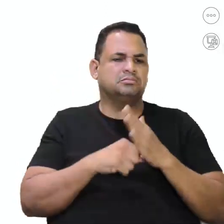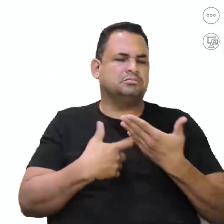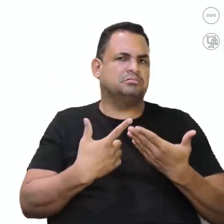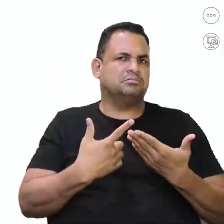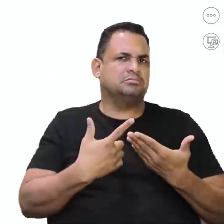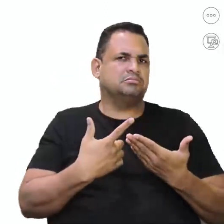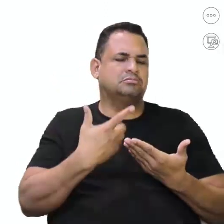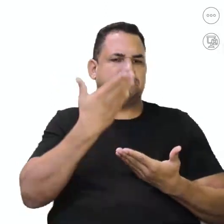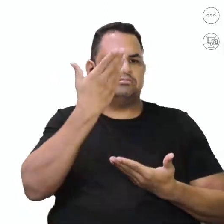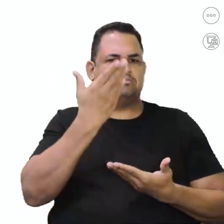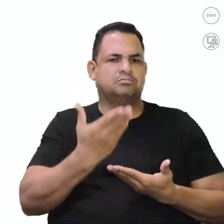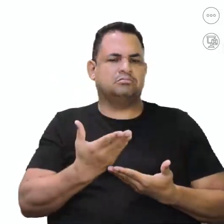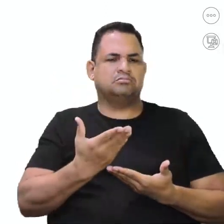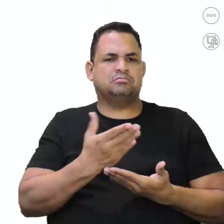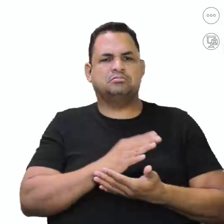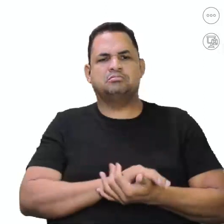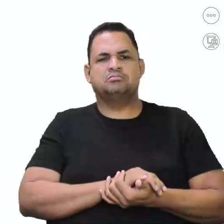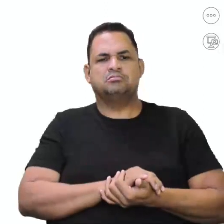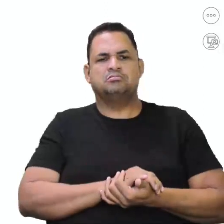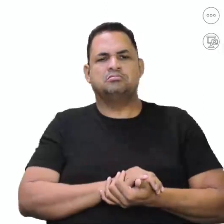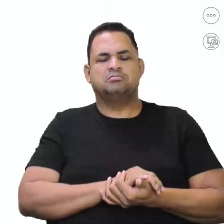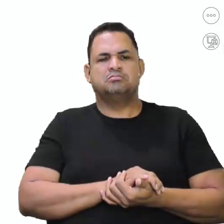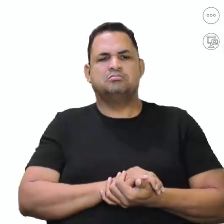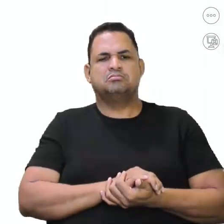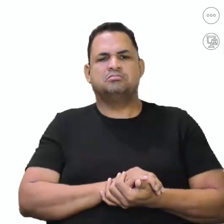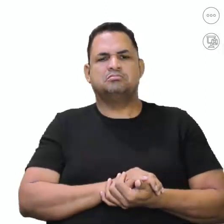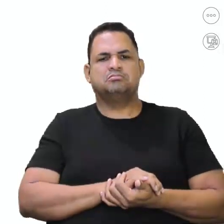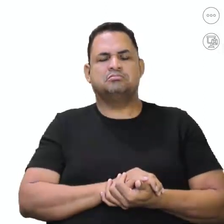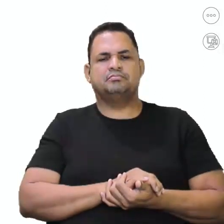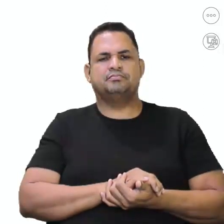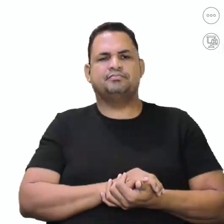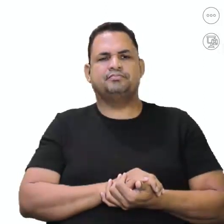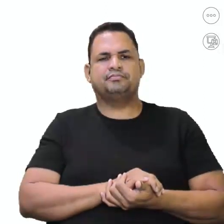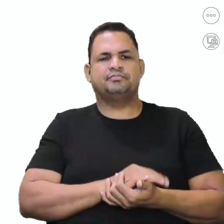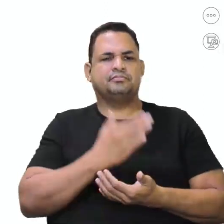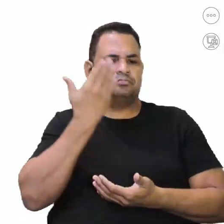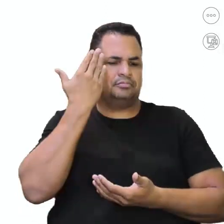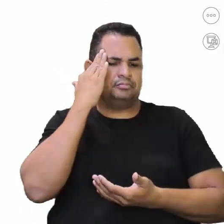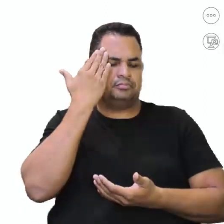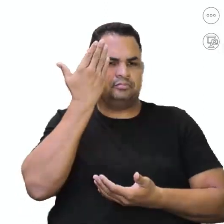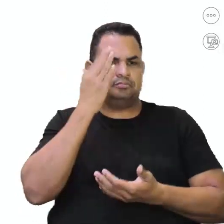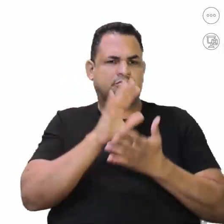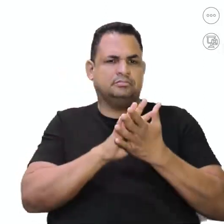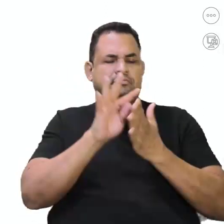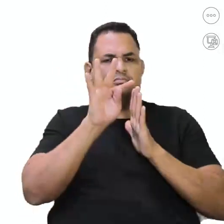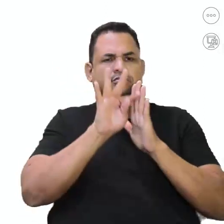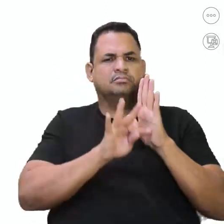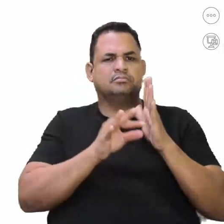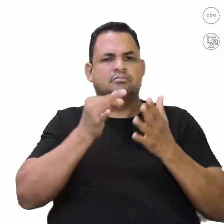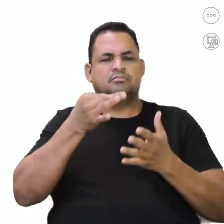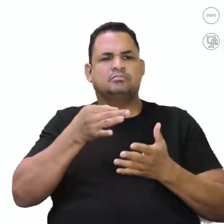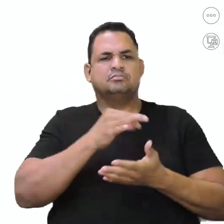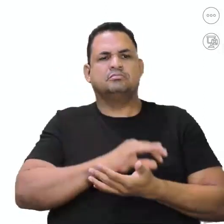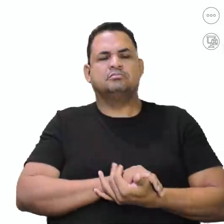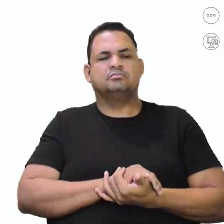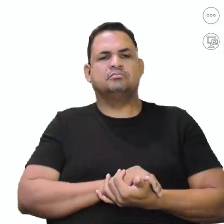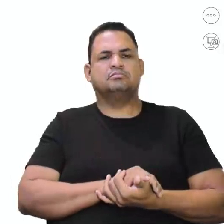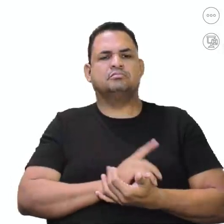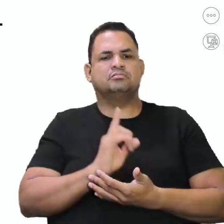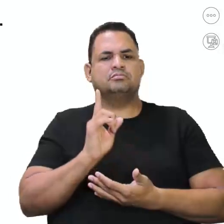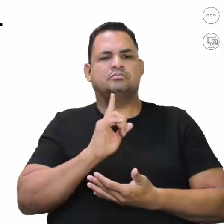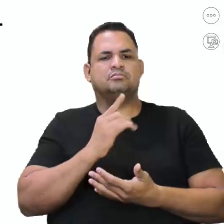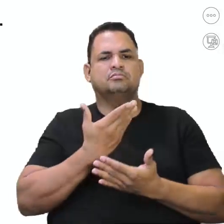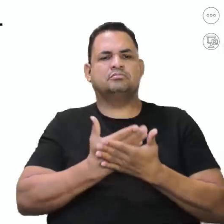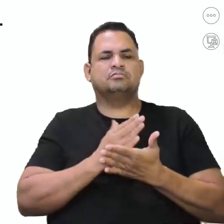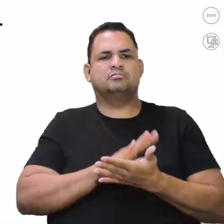que é uma interview? Também não parece ser uma interview. Vamos entender mais, eu olhei para o texto aqui, certo. Não vou